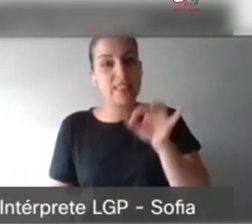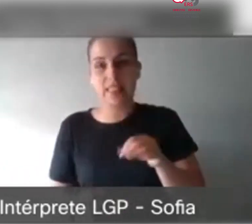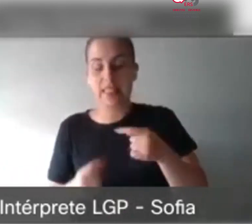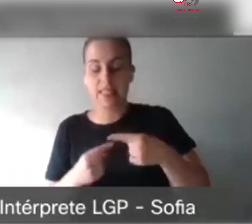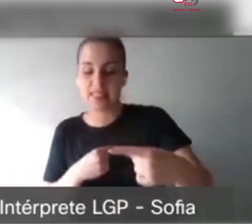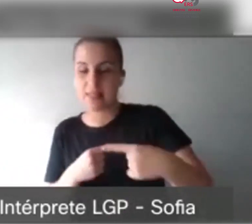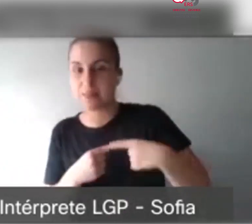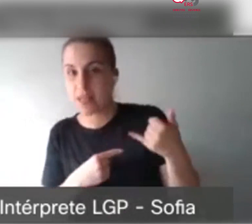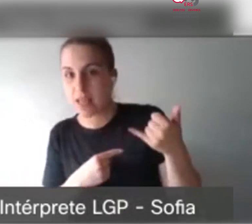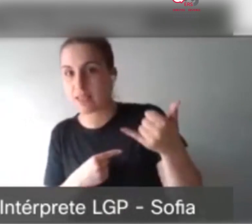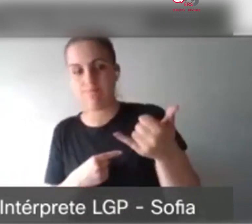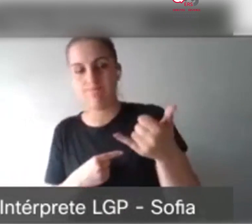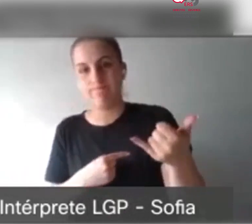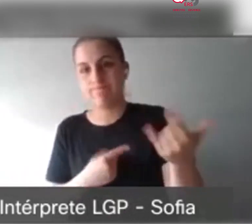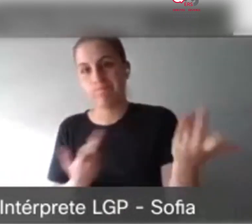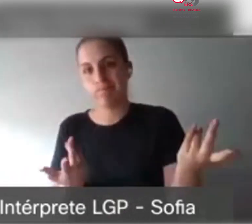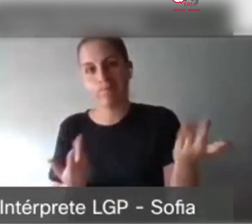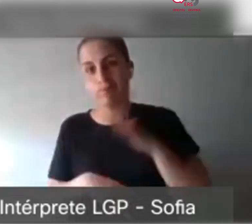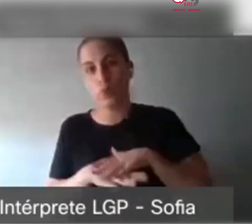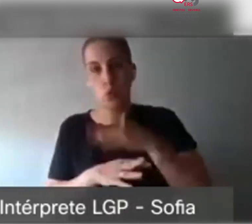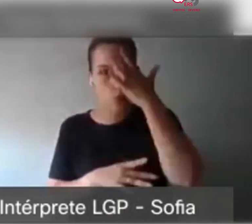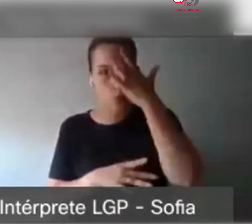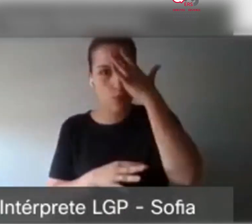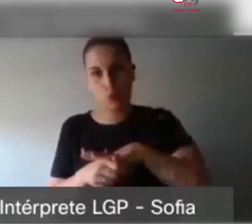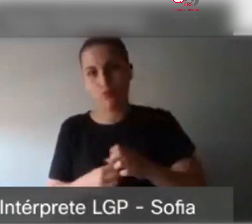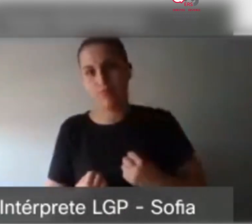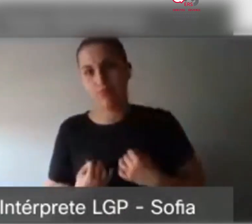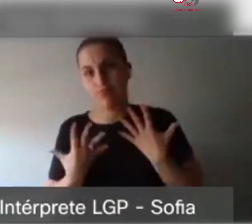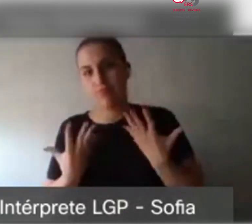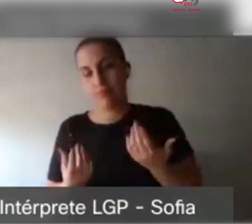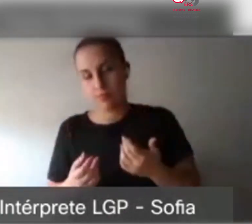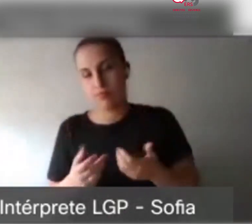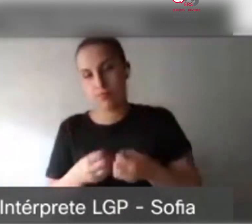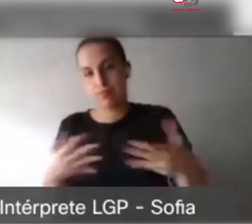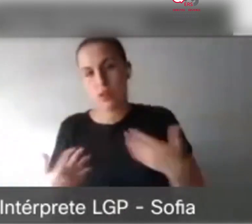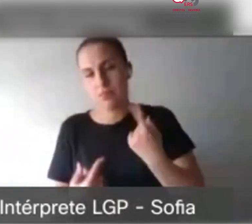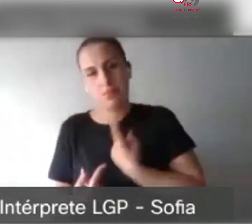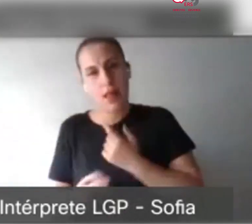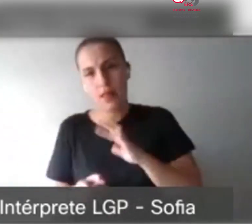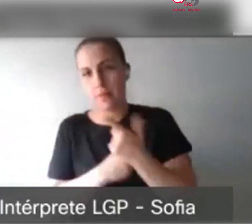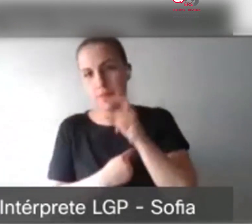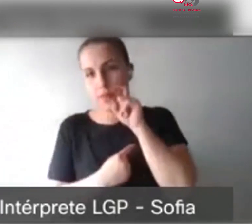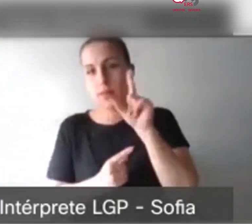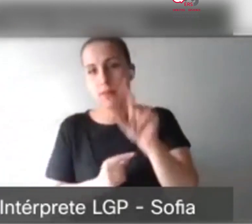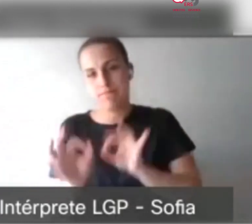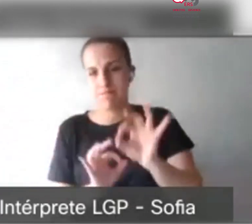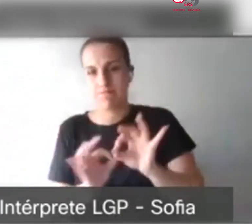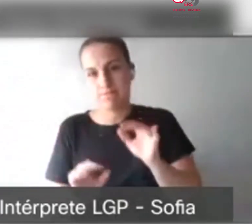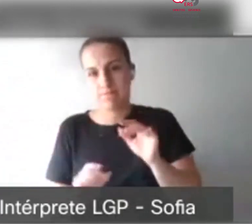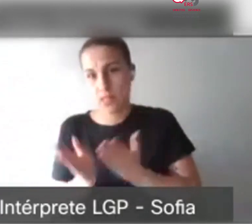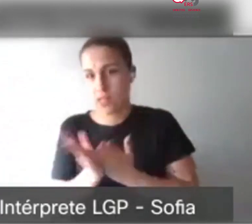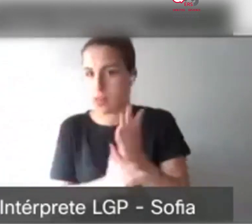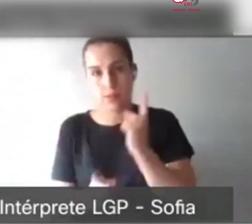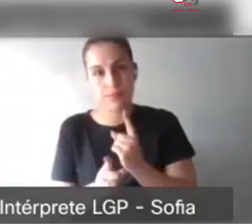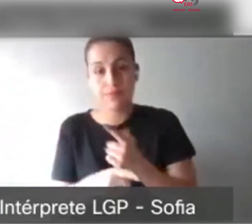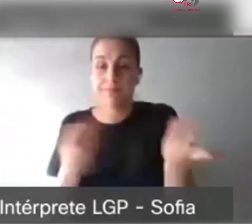próximas semanas, dificilmente acontecerá por conta do número de casos que temos e da necessidade de mantermos este ambiente seguro e de mantermos a prestação de cuidados. E, portanto, em